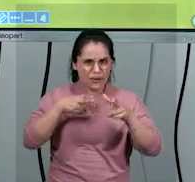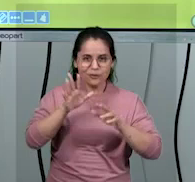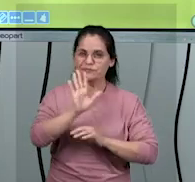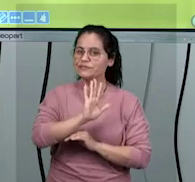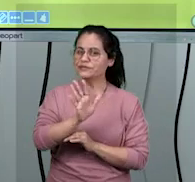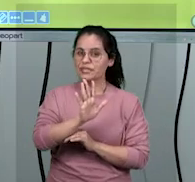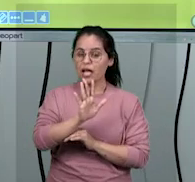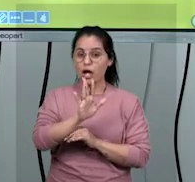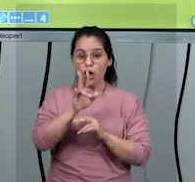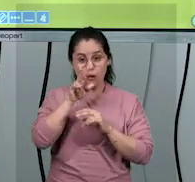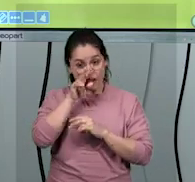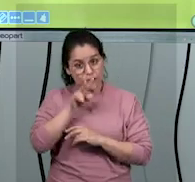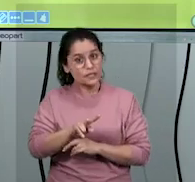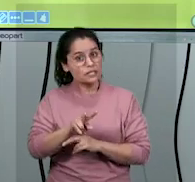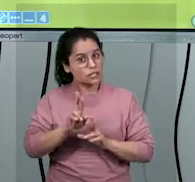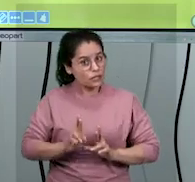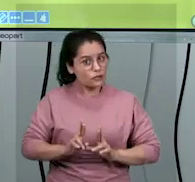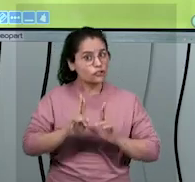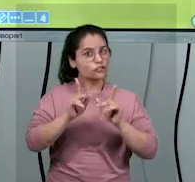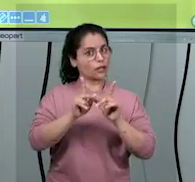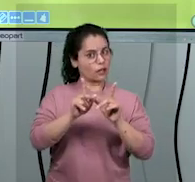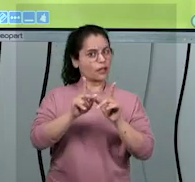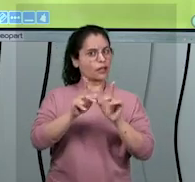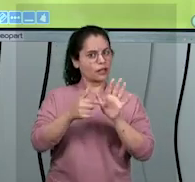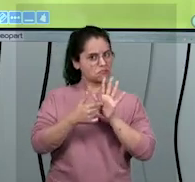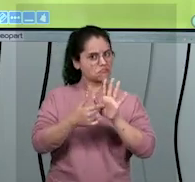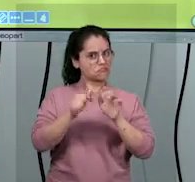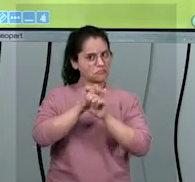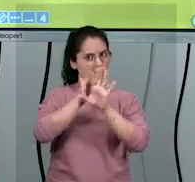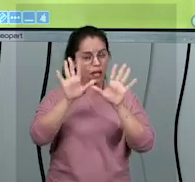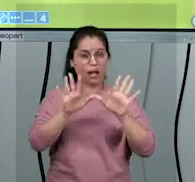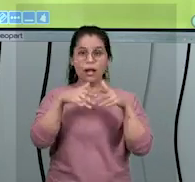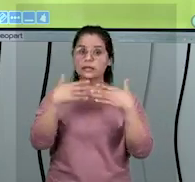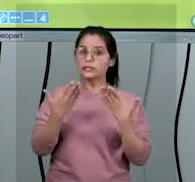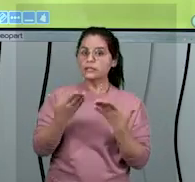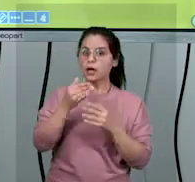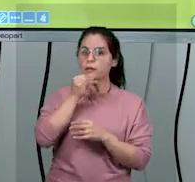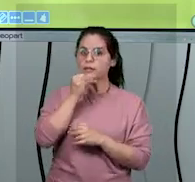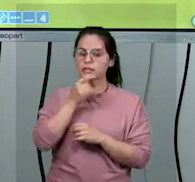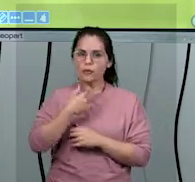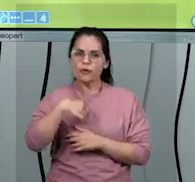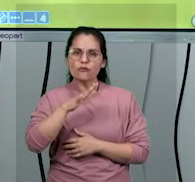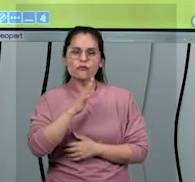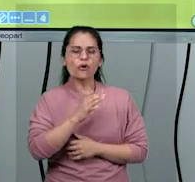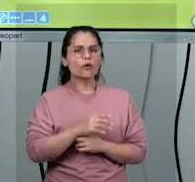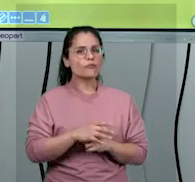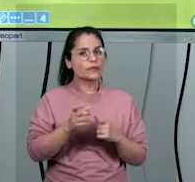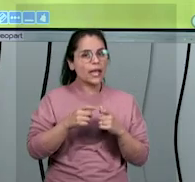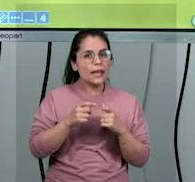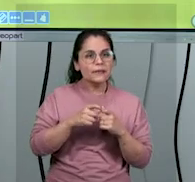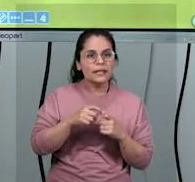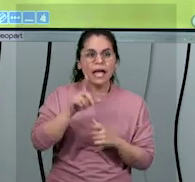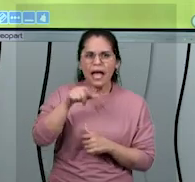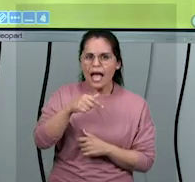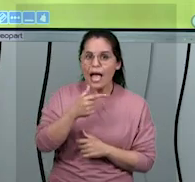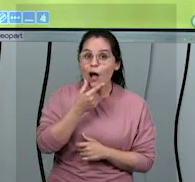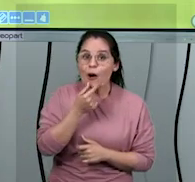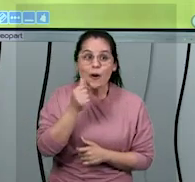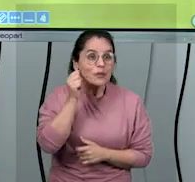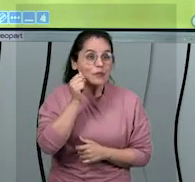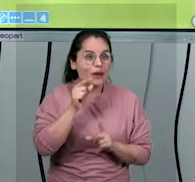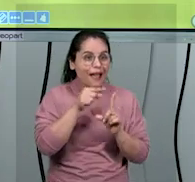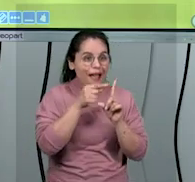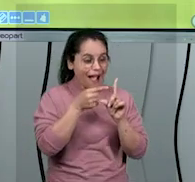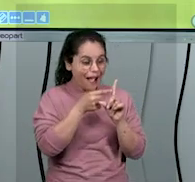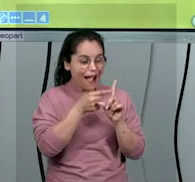diferenças visíveis, diferenças evidentes. Quando a gente vai ao médico e fala, é menino ou menina o bebezinho que